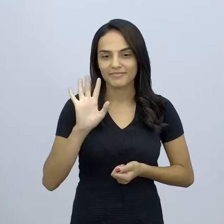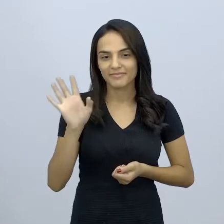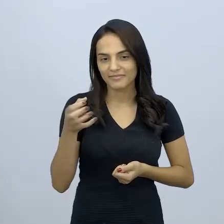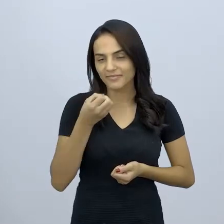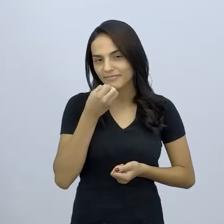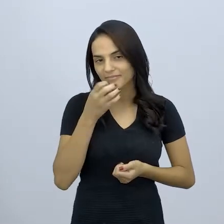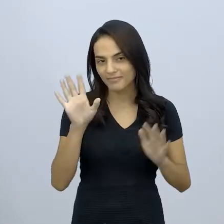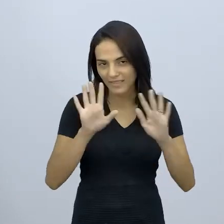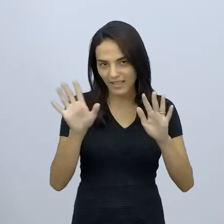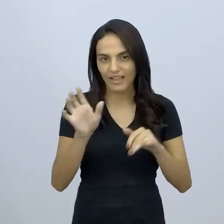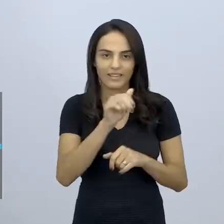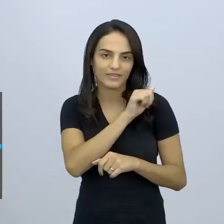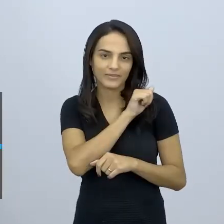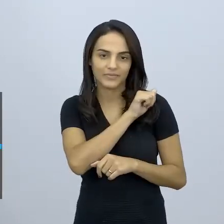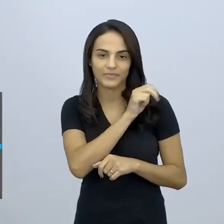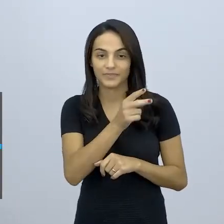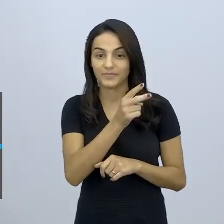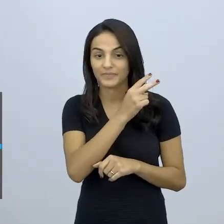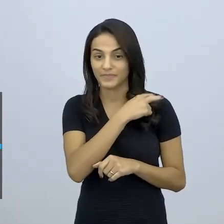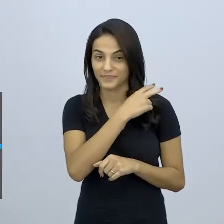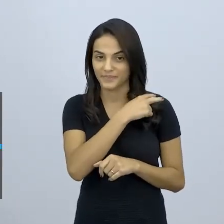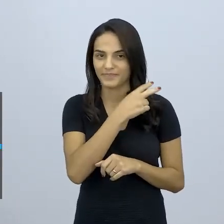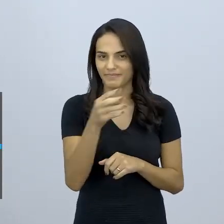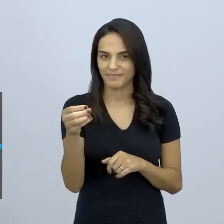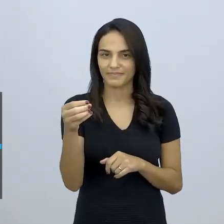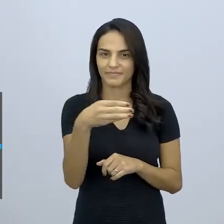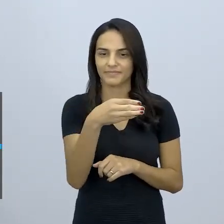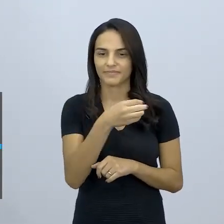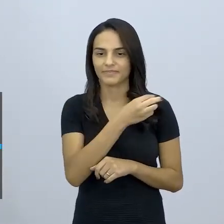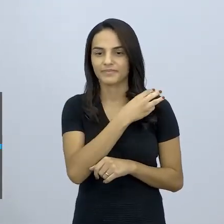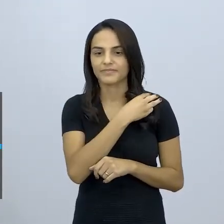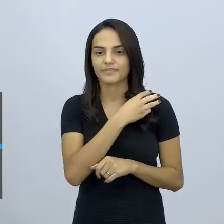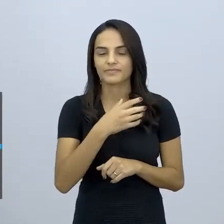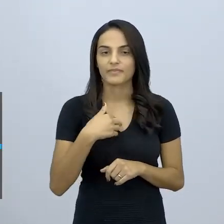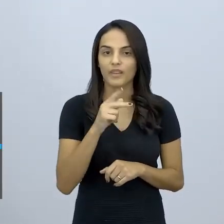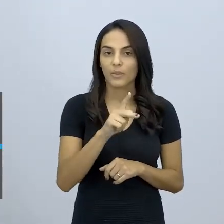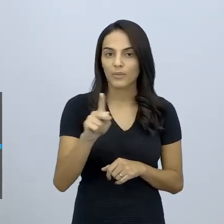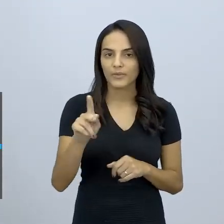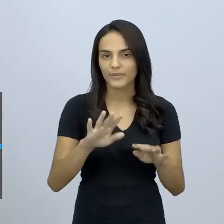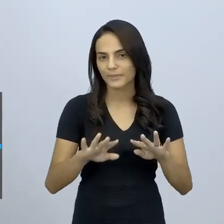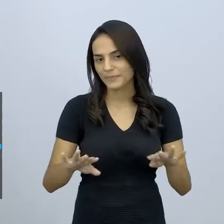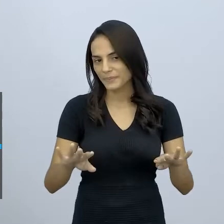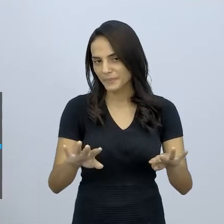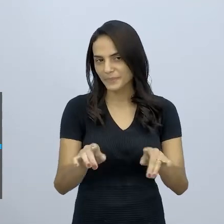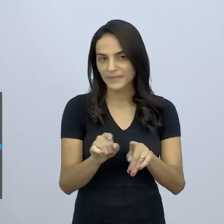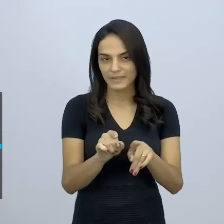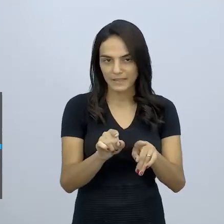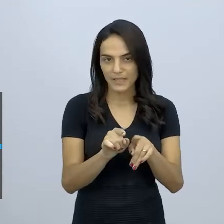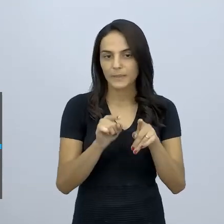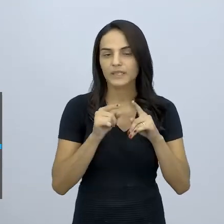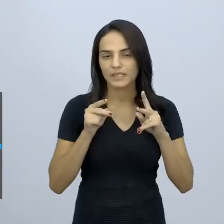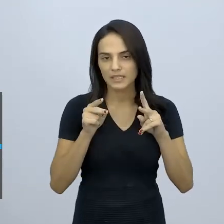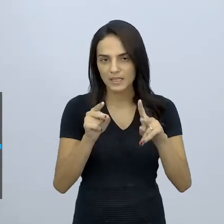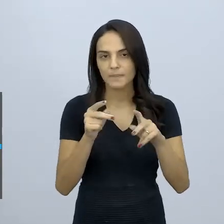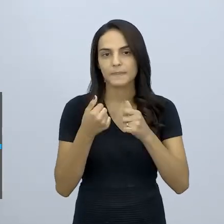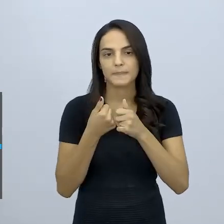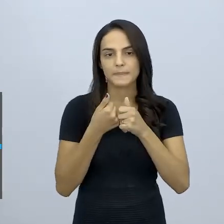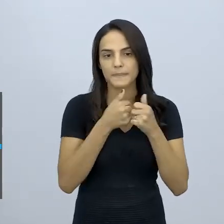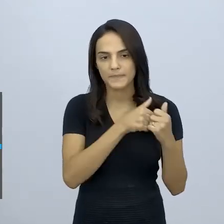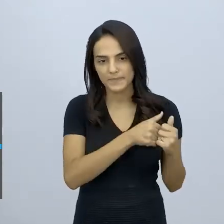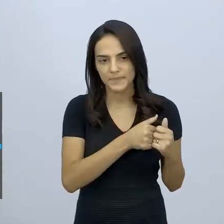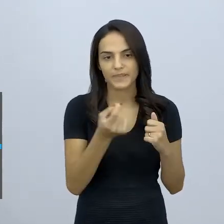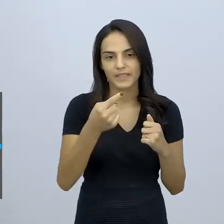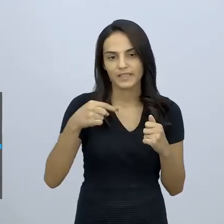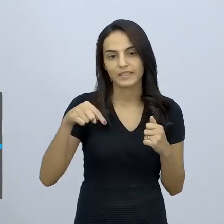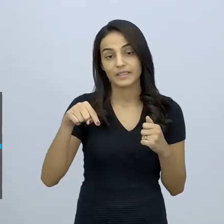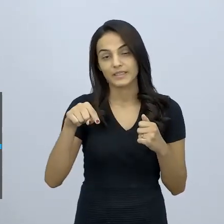Olá, estudantes da segunda série do novo ensino médio, professores que também sempre nos acompanham.